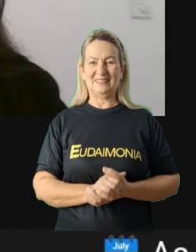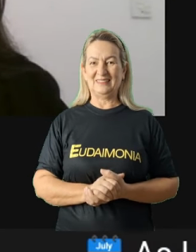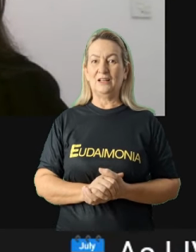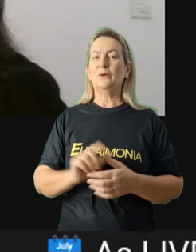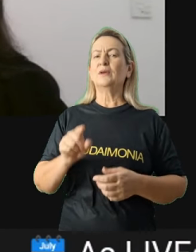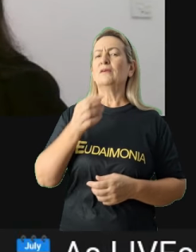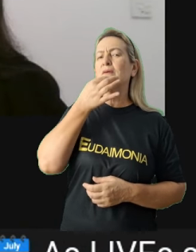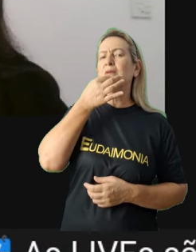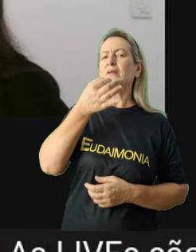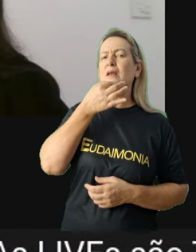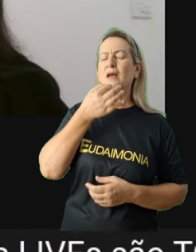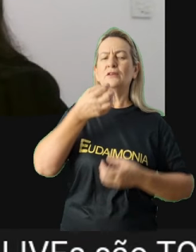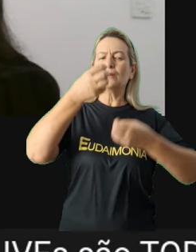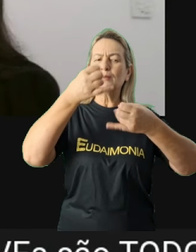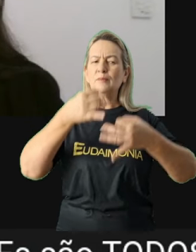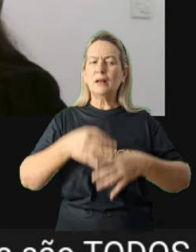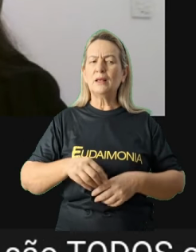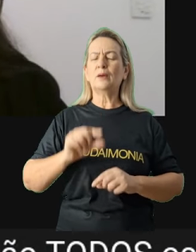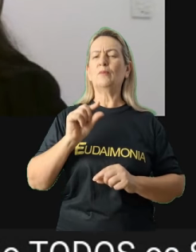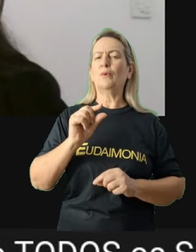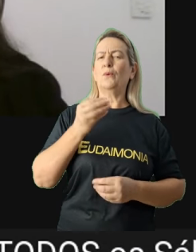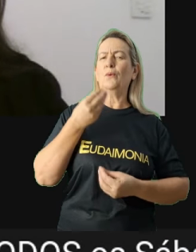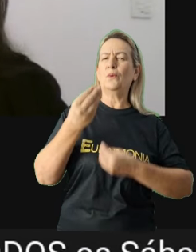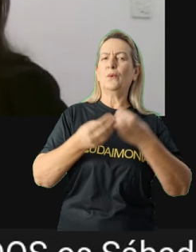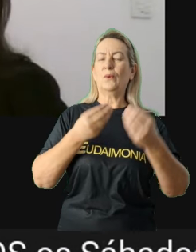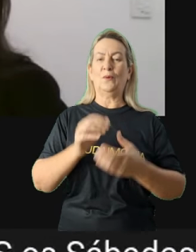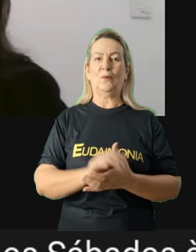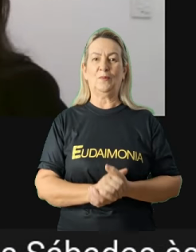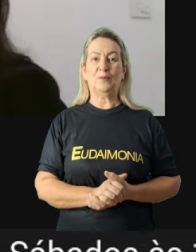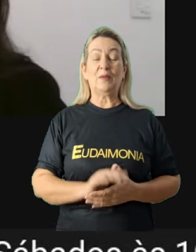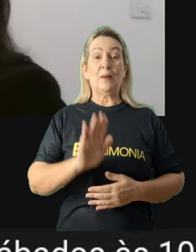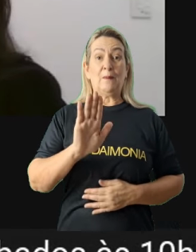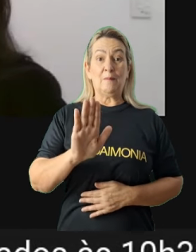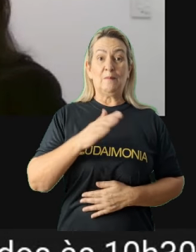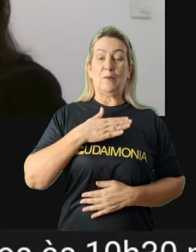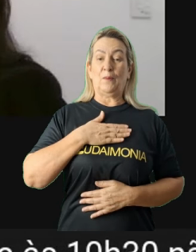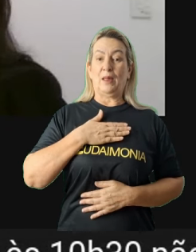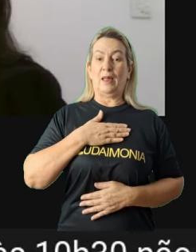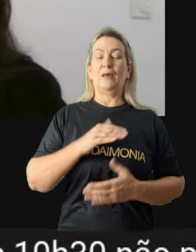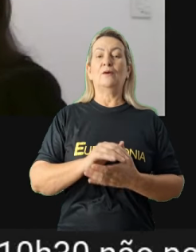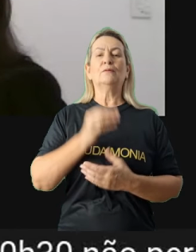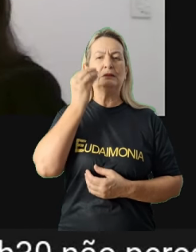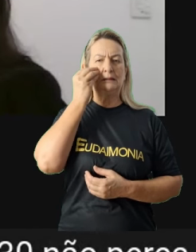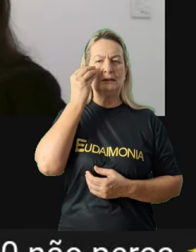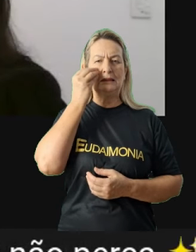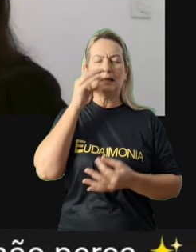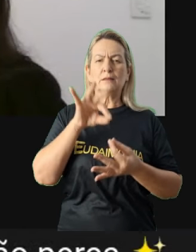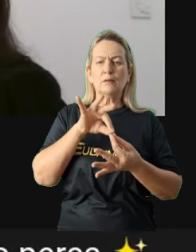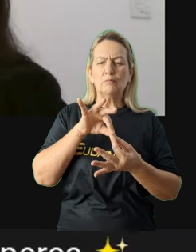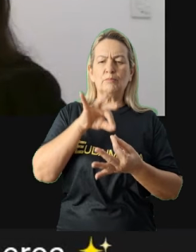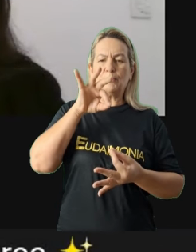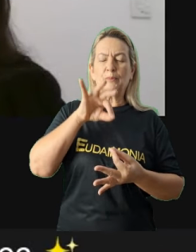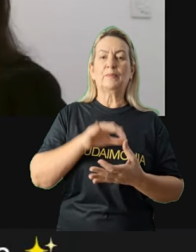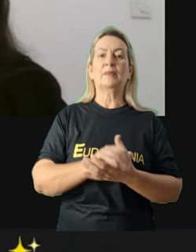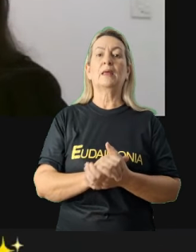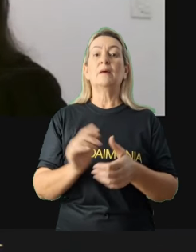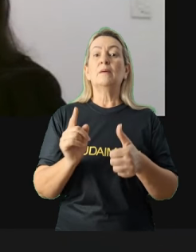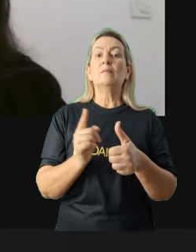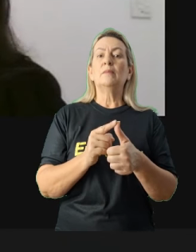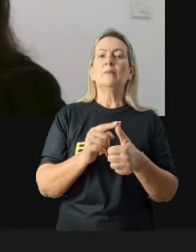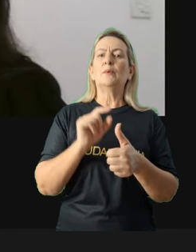do combate. O que você acha, professor? Fala um pouquinho para nós aí. Bom, eu vou tentar ser bem